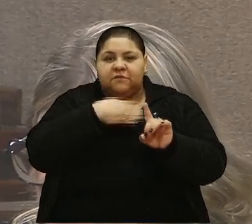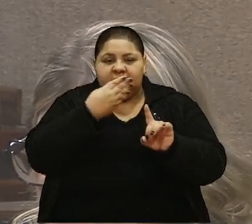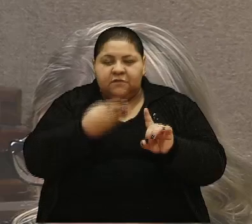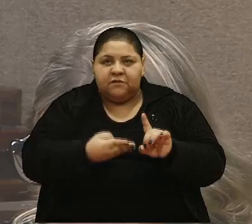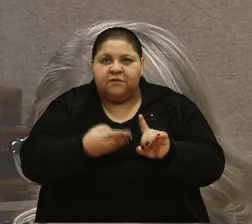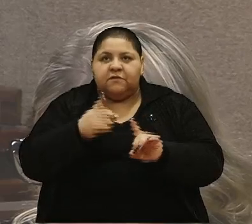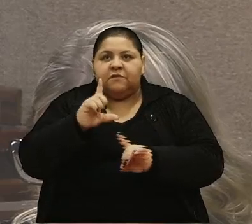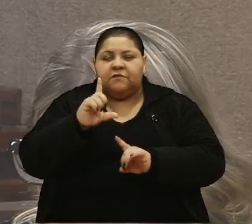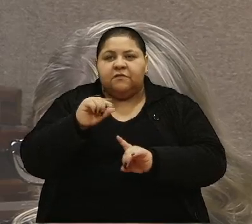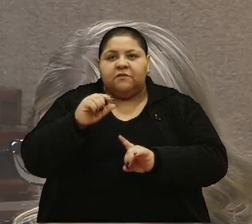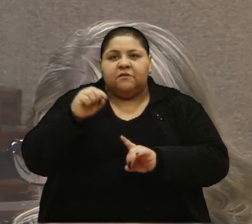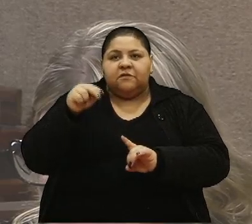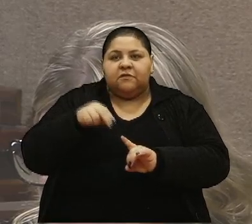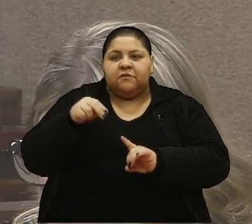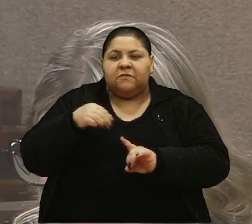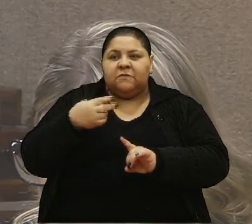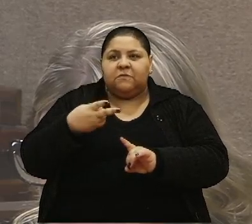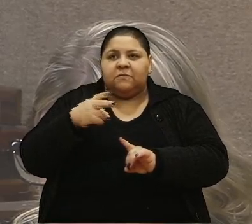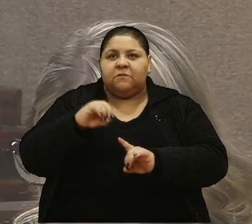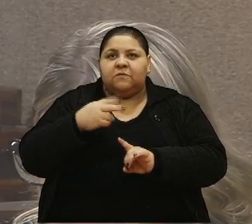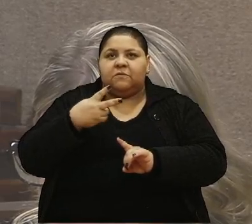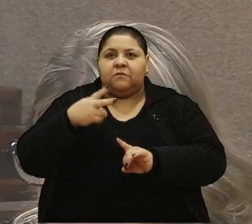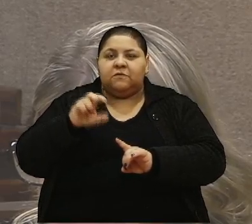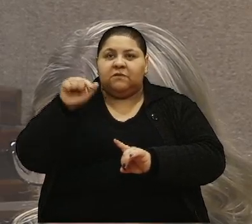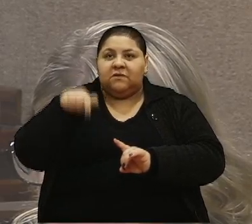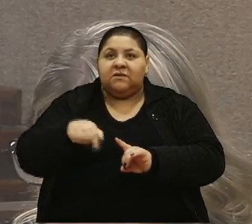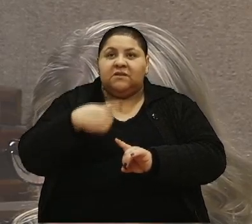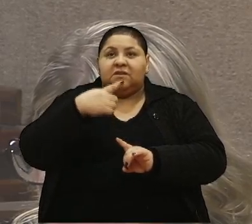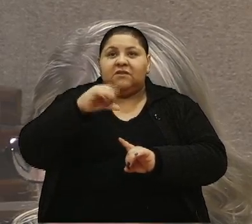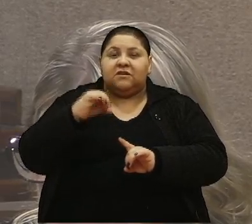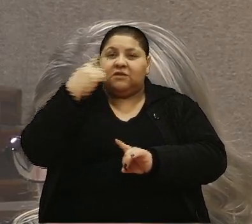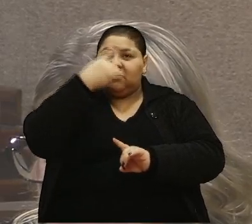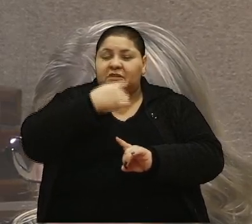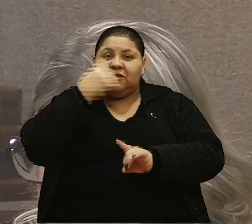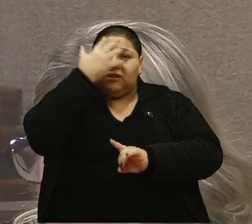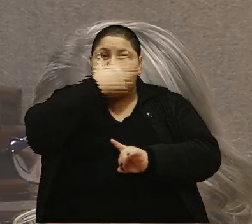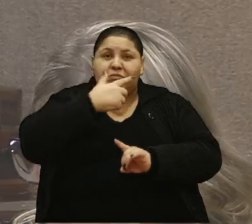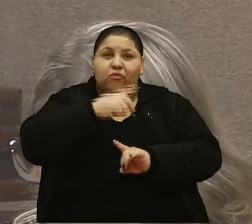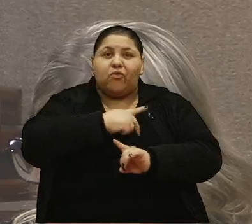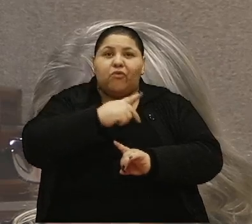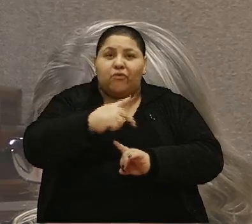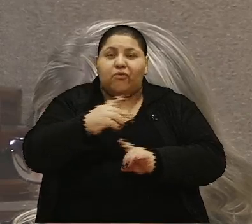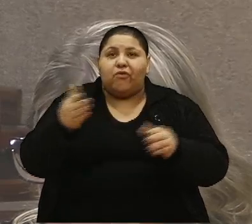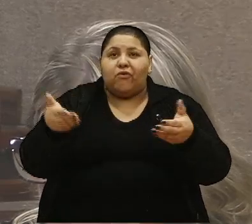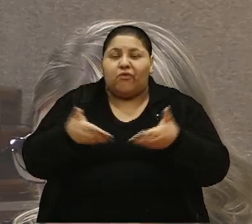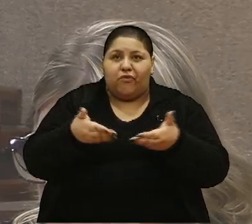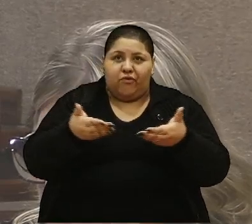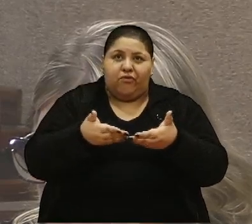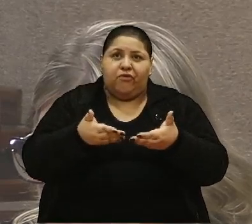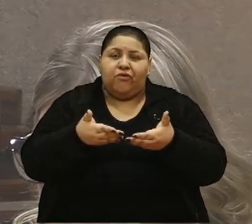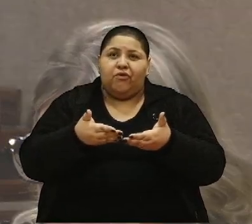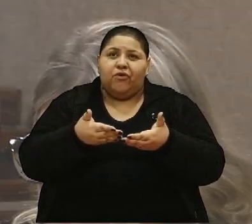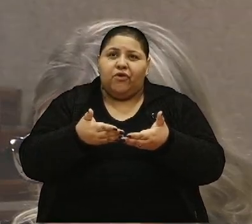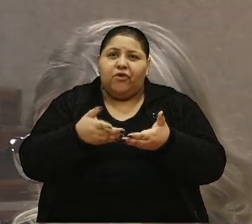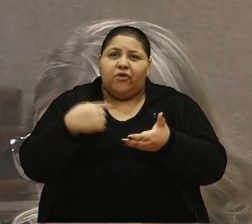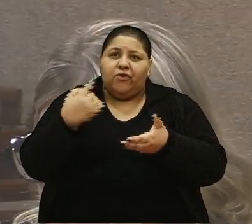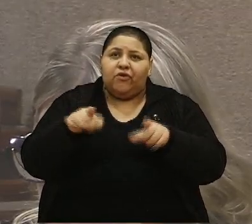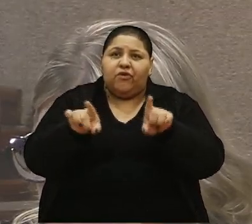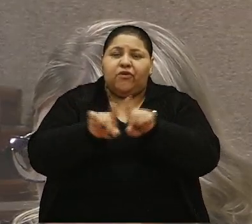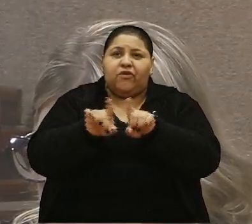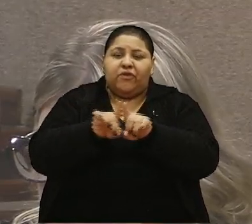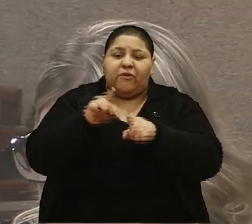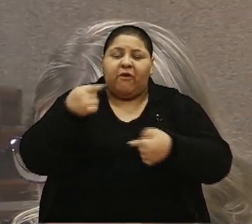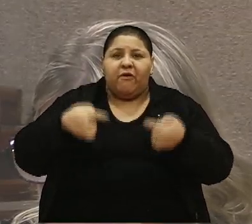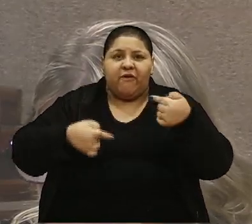dia 10 de novembro deste ano, às 19 horas. Que bonito, presidente, hoje, enquanto a gente também